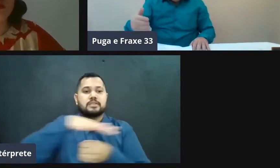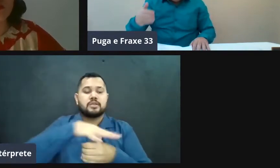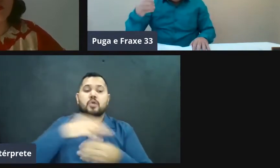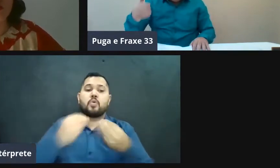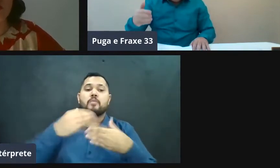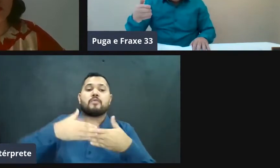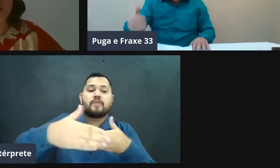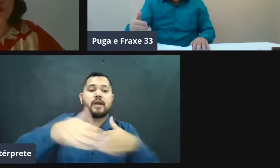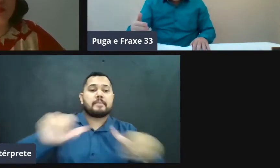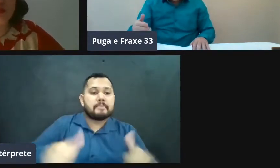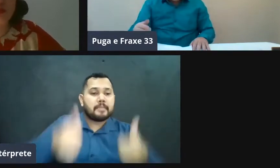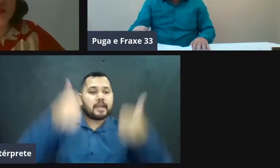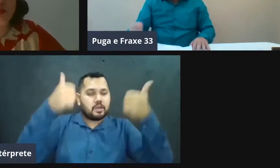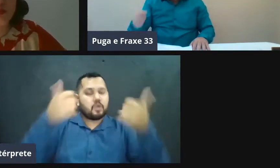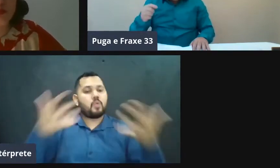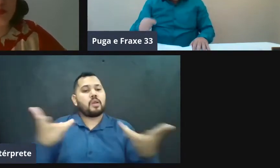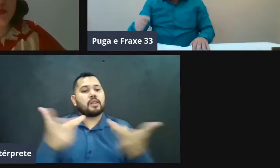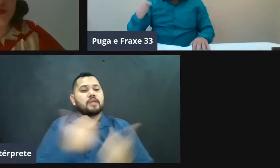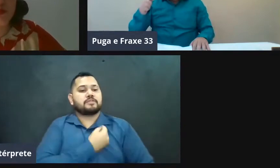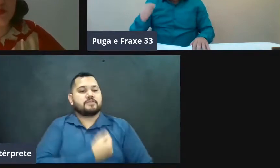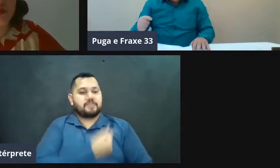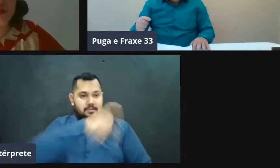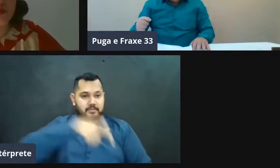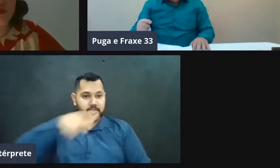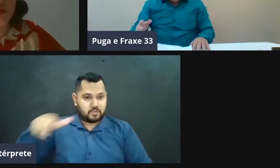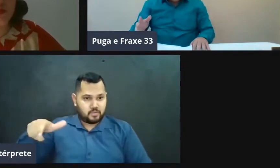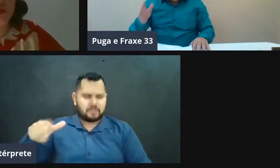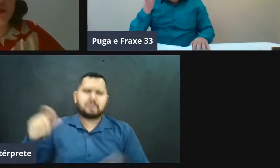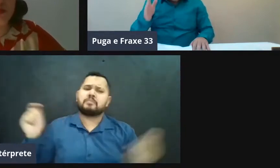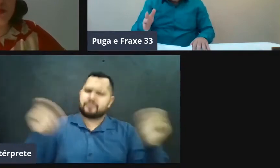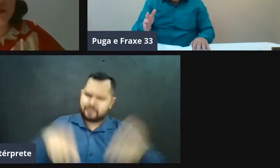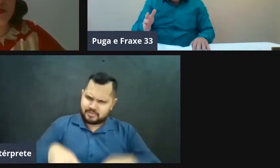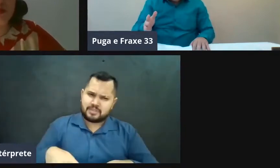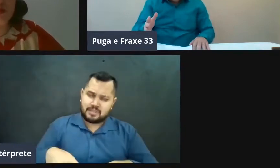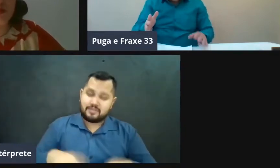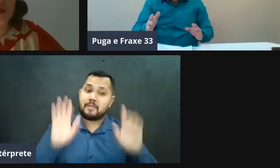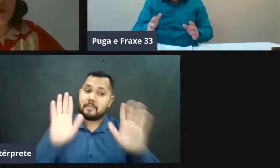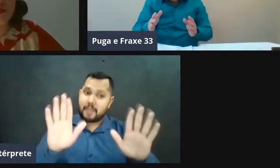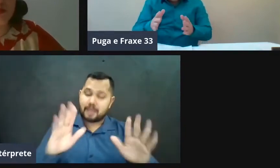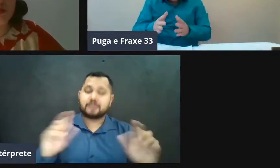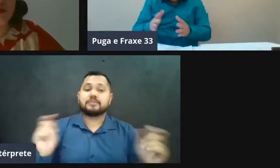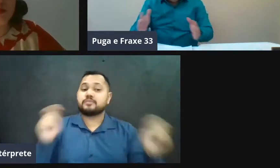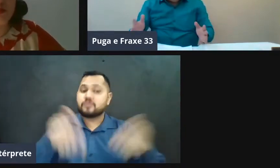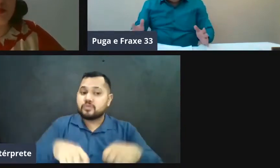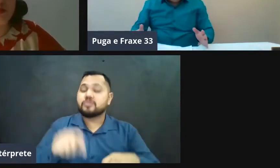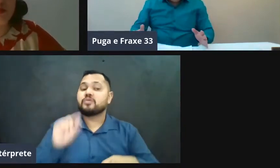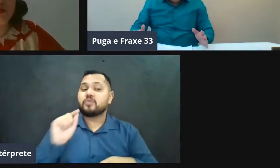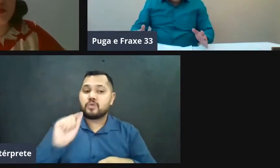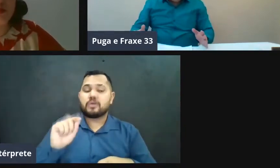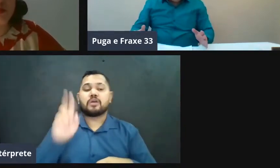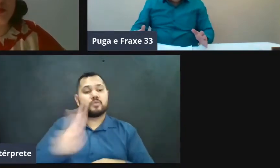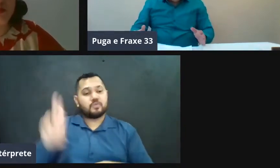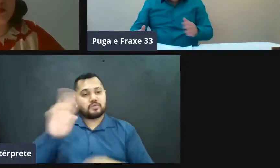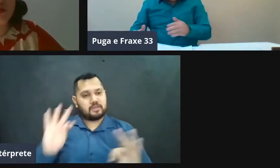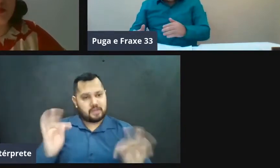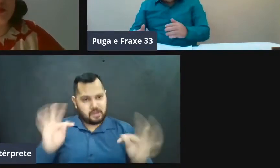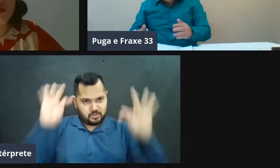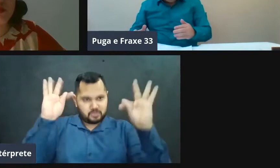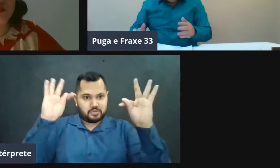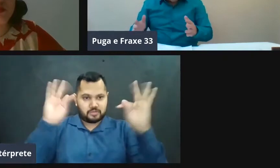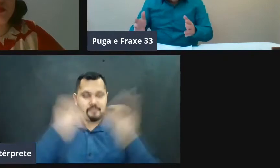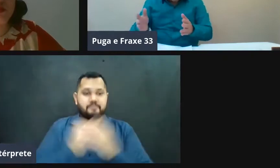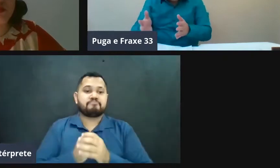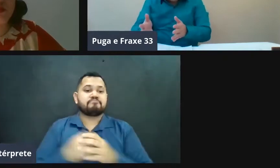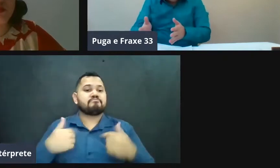melhorarmos a qualidade de vida das pessoas. E é possível fazer isso, mas é possível fazer mediante o uso de tecnologias. Eu não